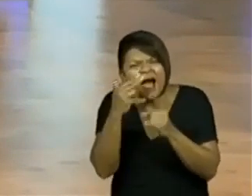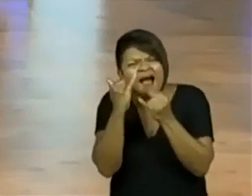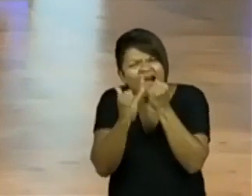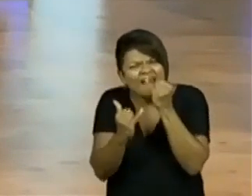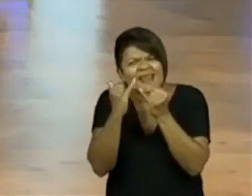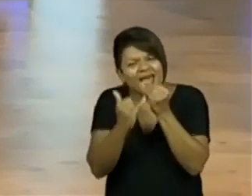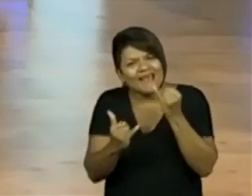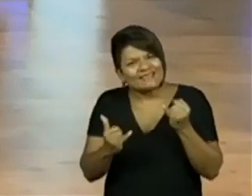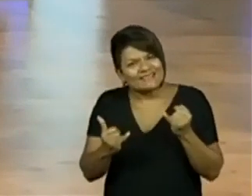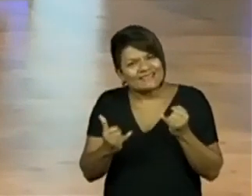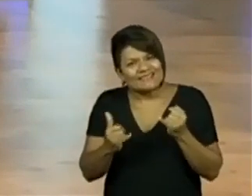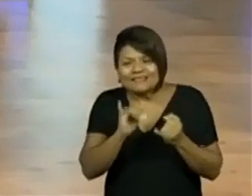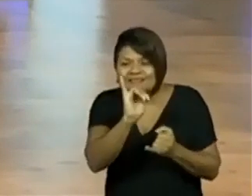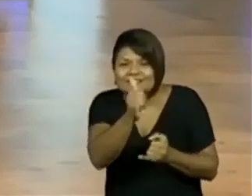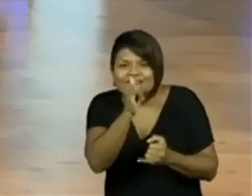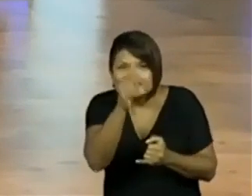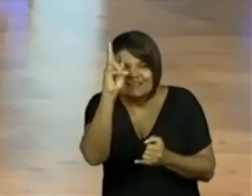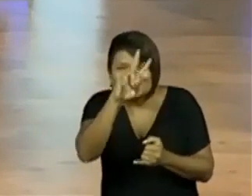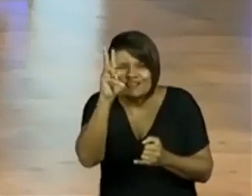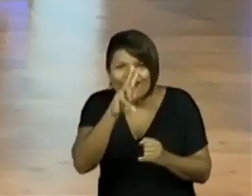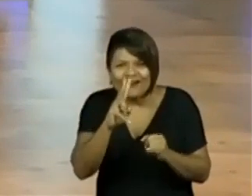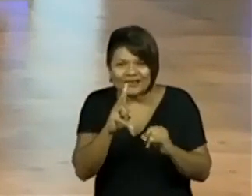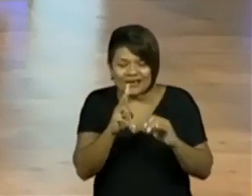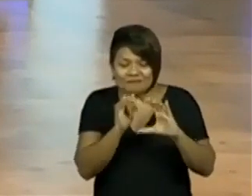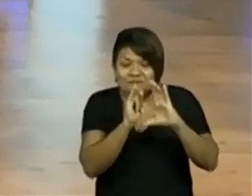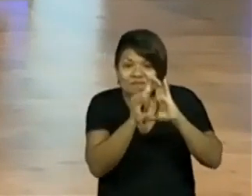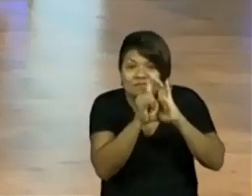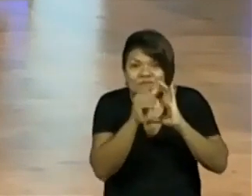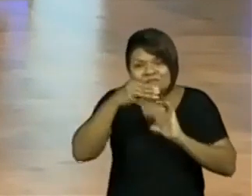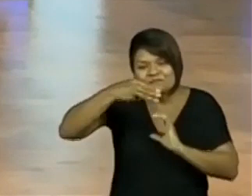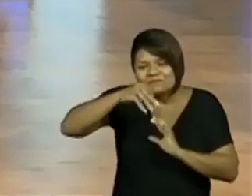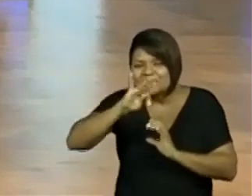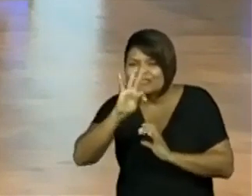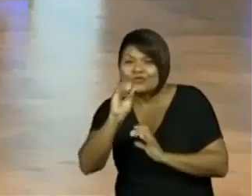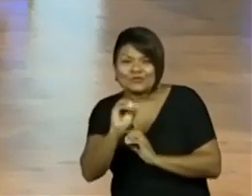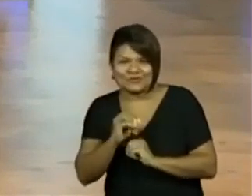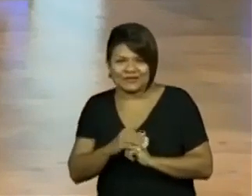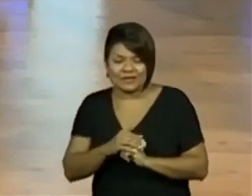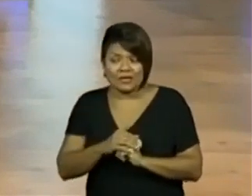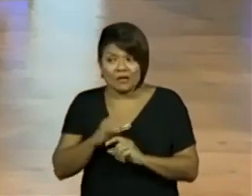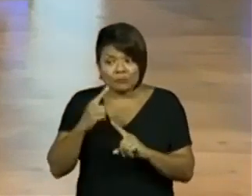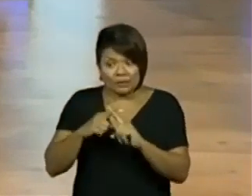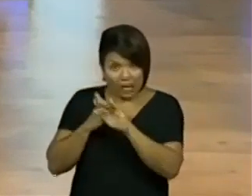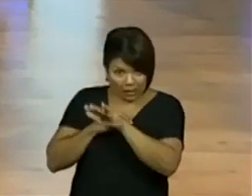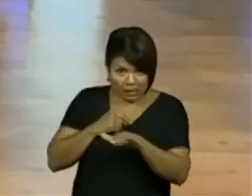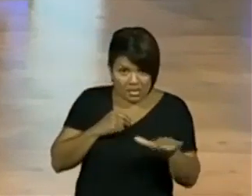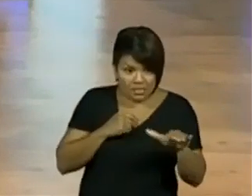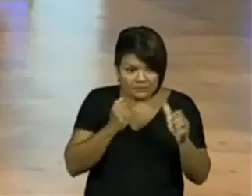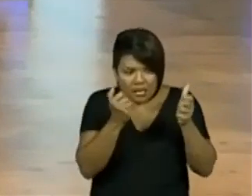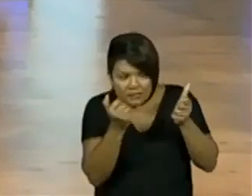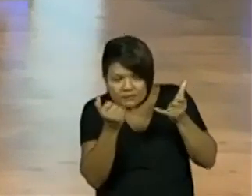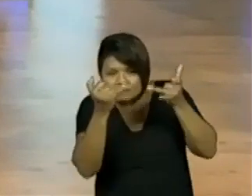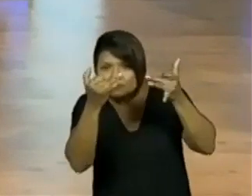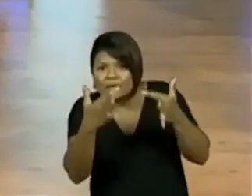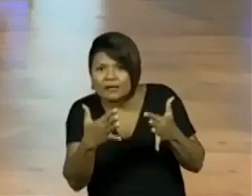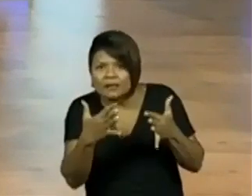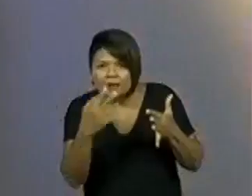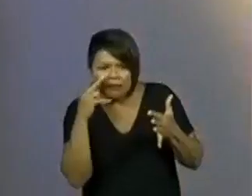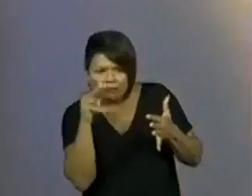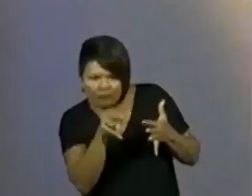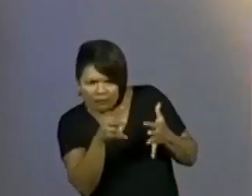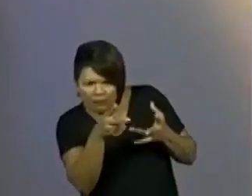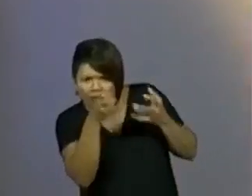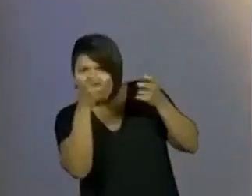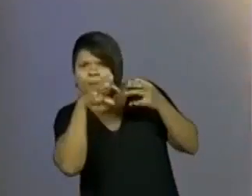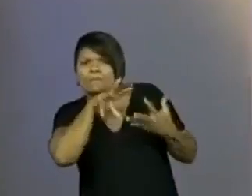narrativas míticas, né? A criança, ela explica o mundo de um jeito muito parecido, né, com